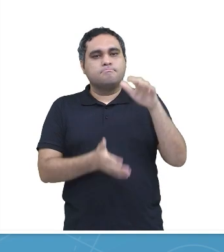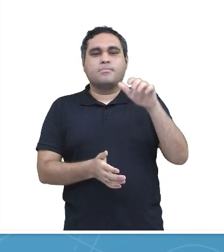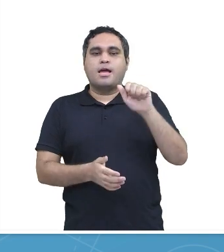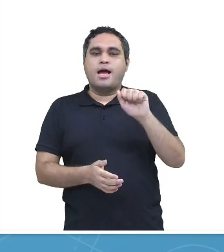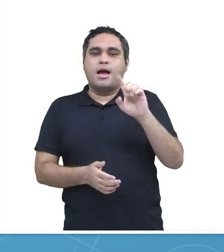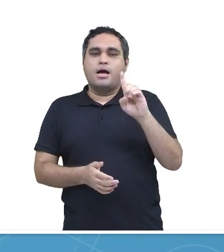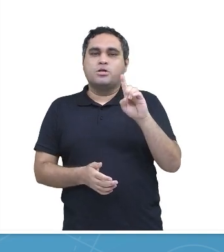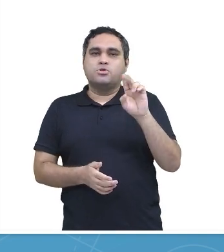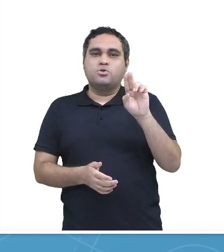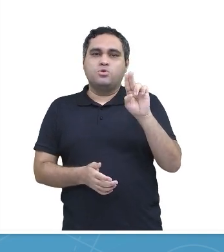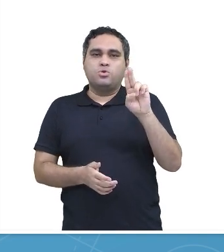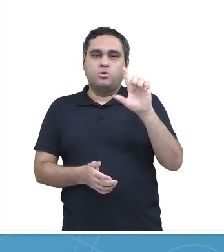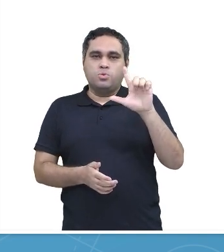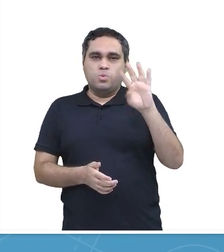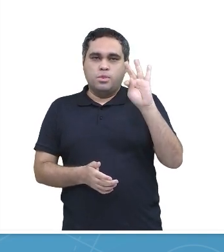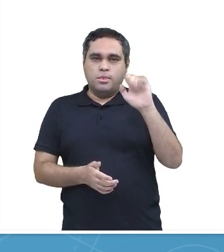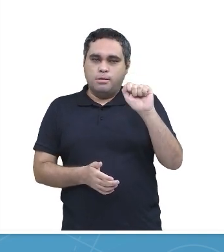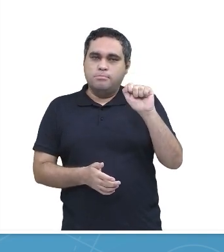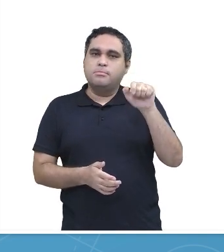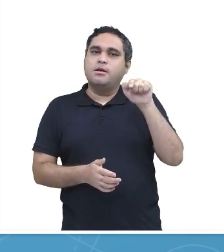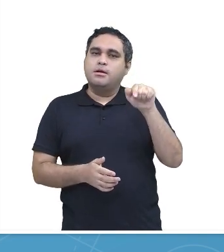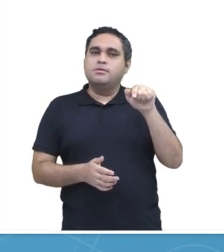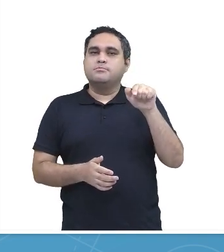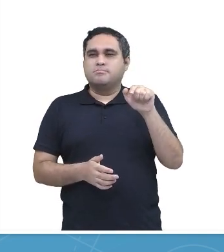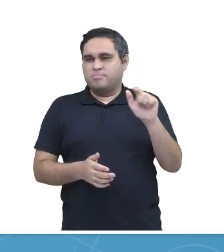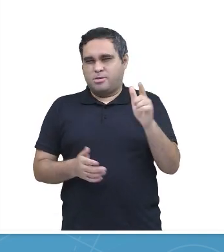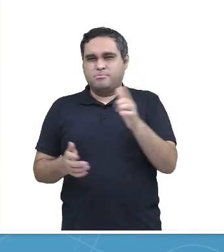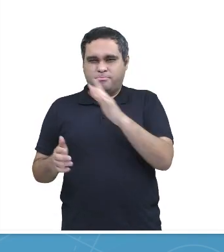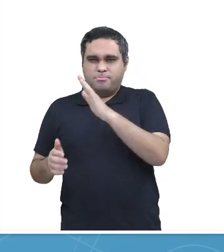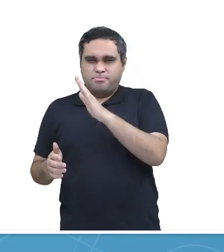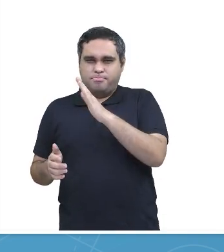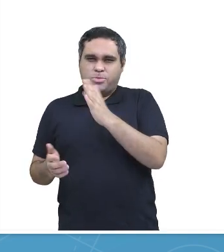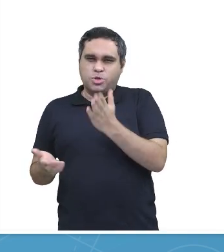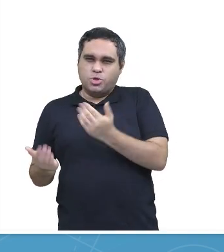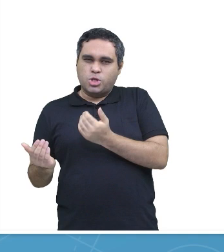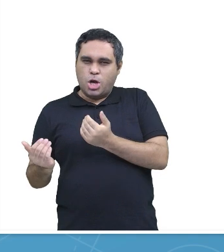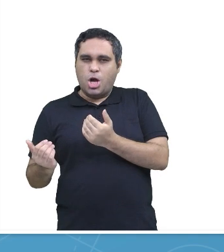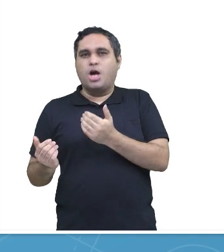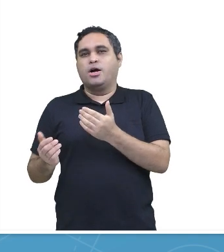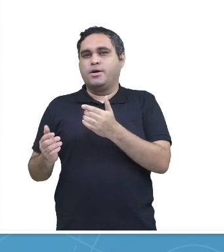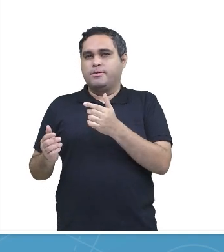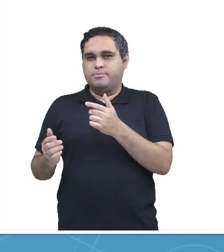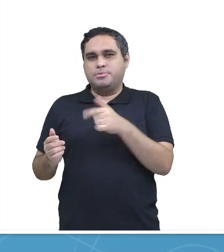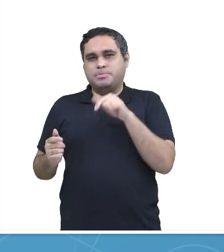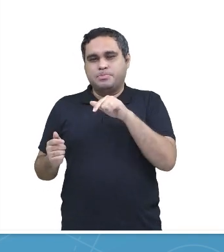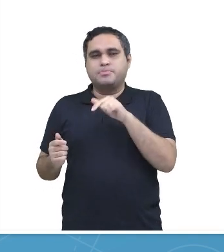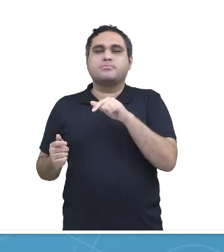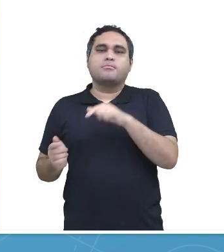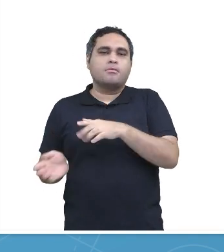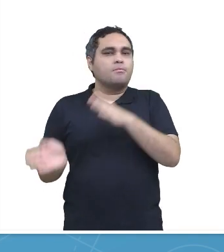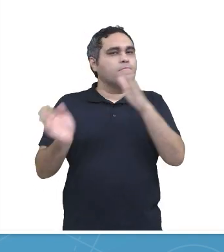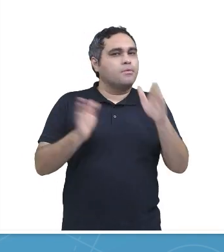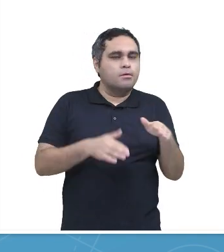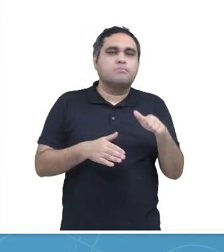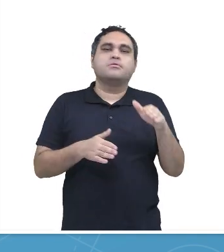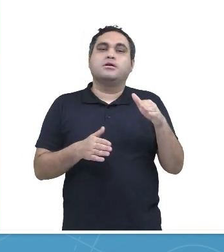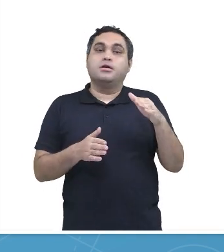após a adolescência, em que a pessoa ela já tem a